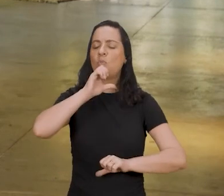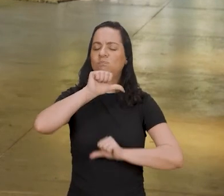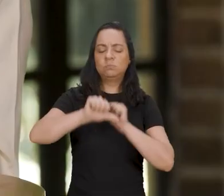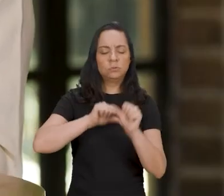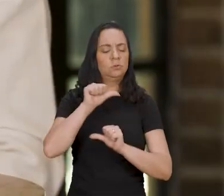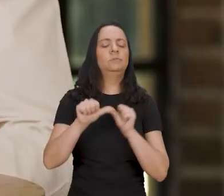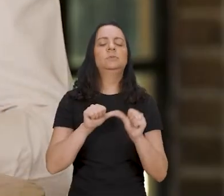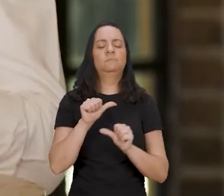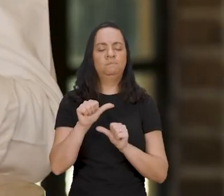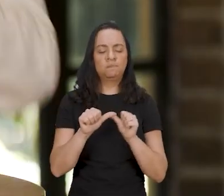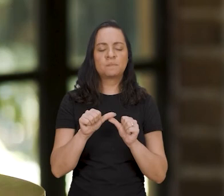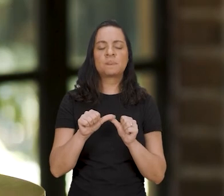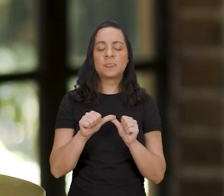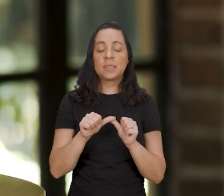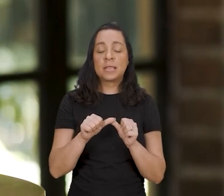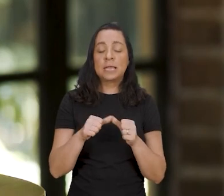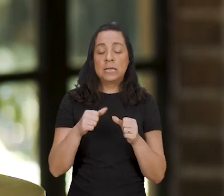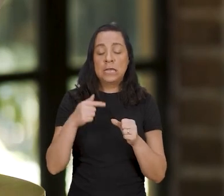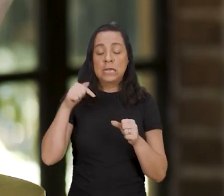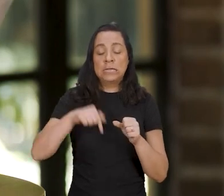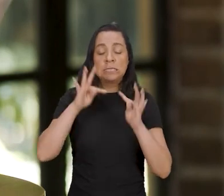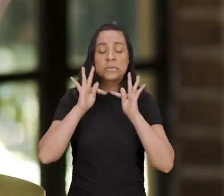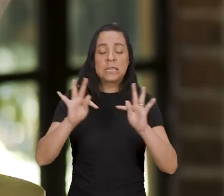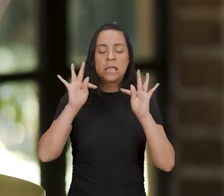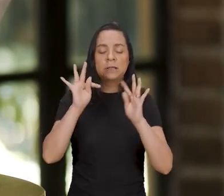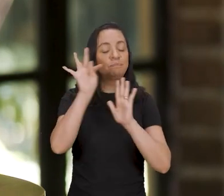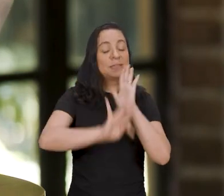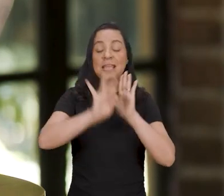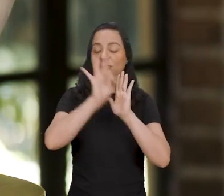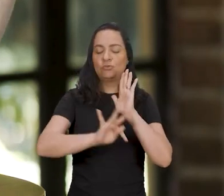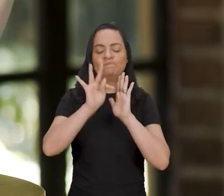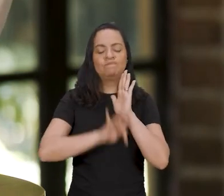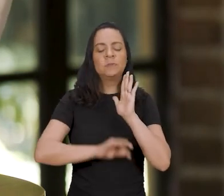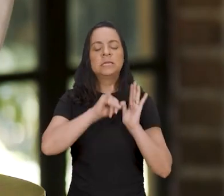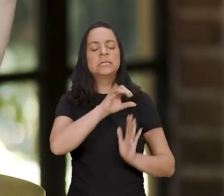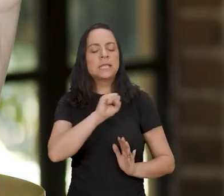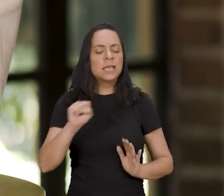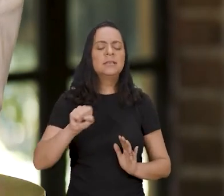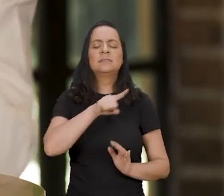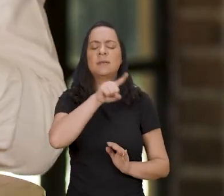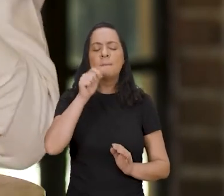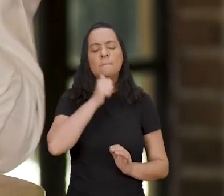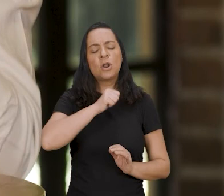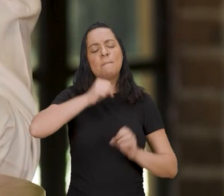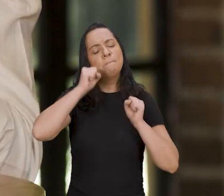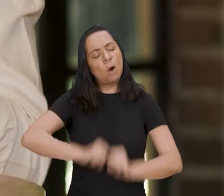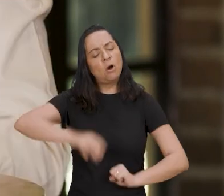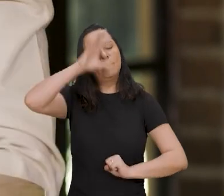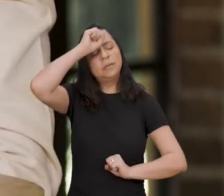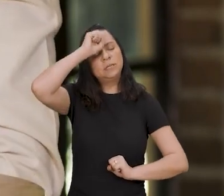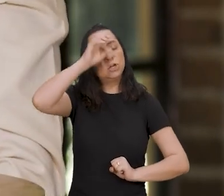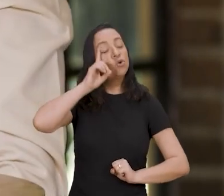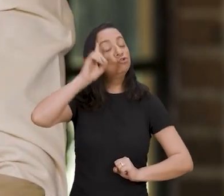destemidas e que, à luz desse texto de Isaías, elas possam aprender que o dia,